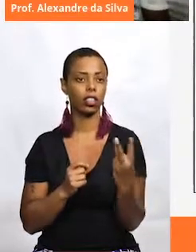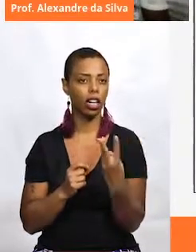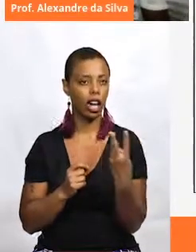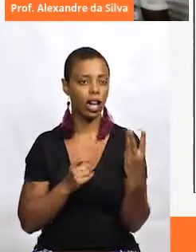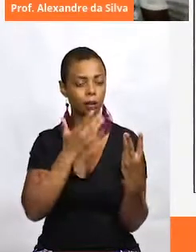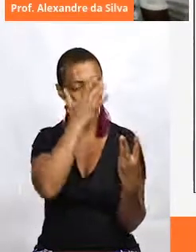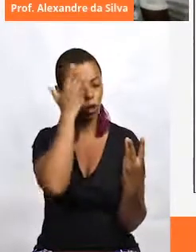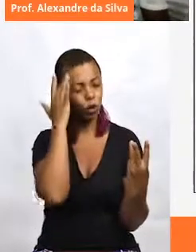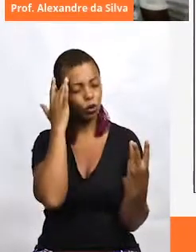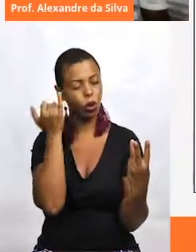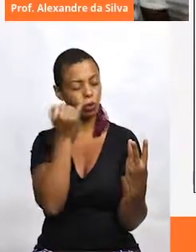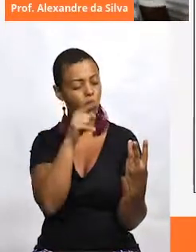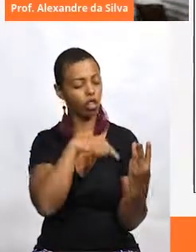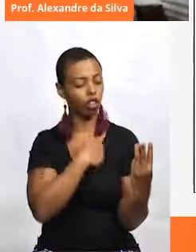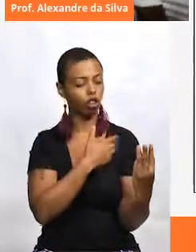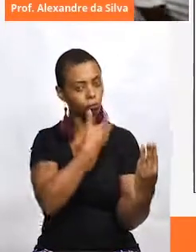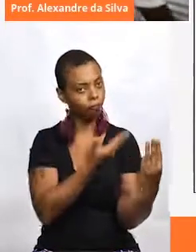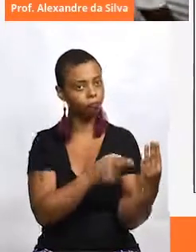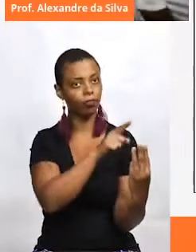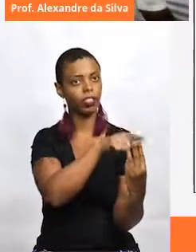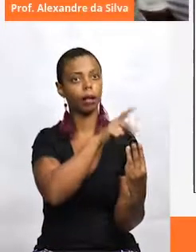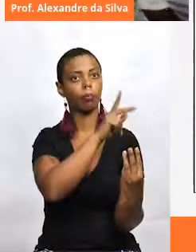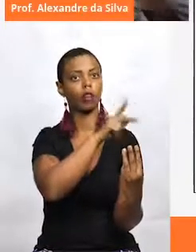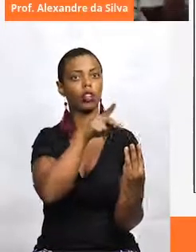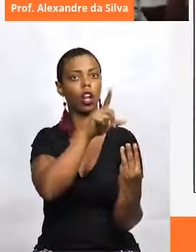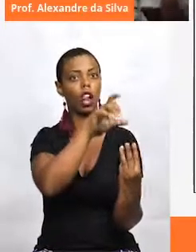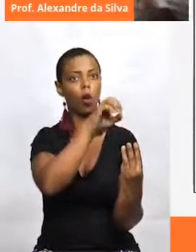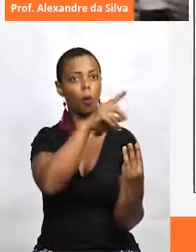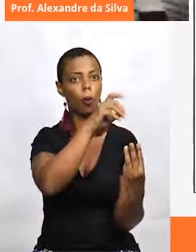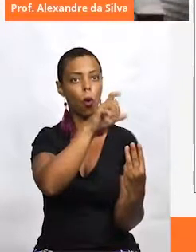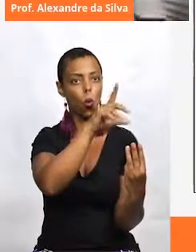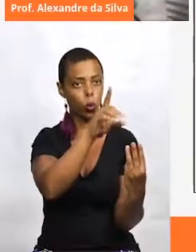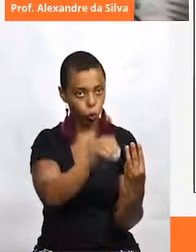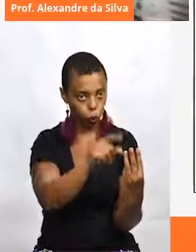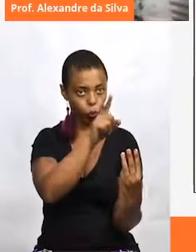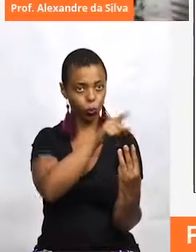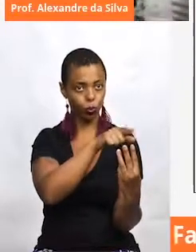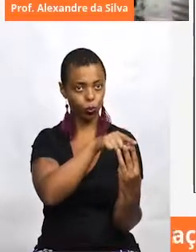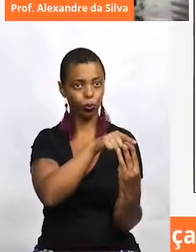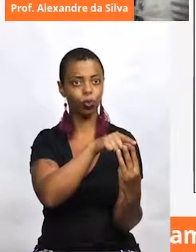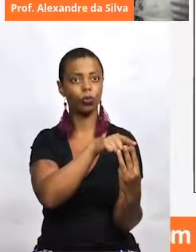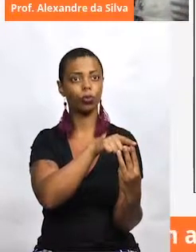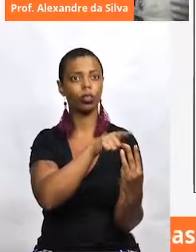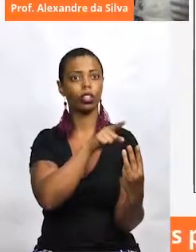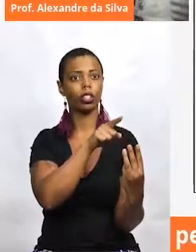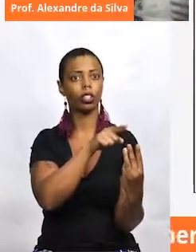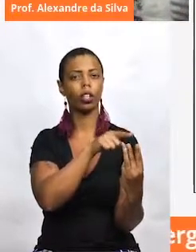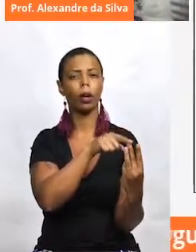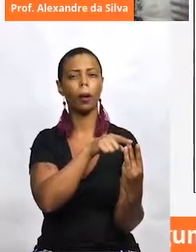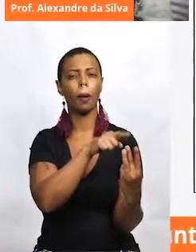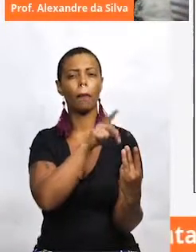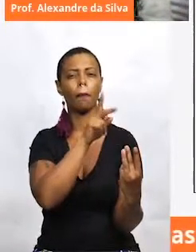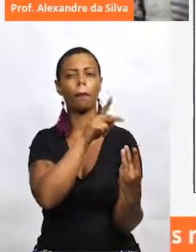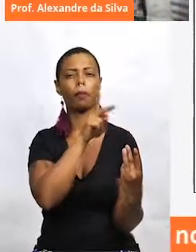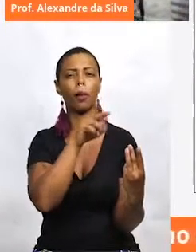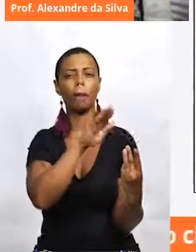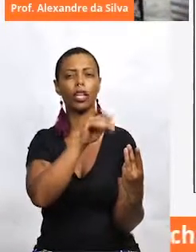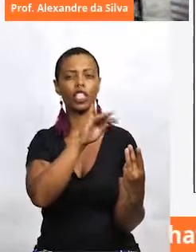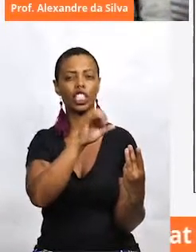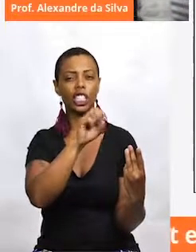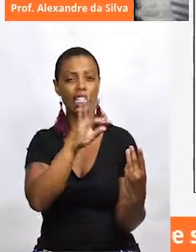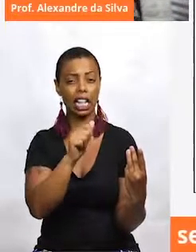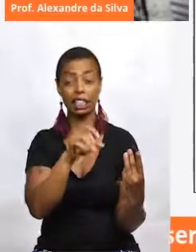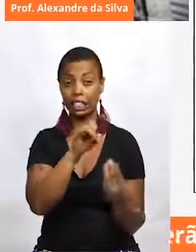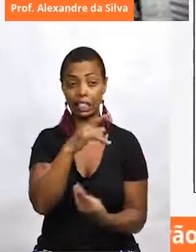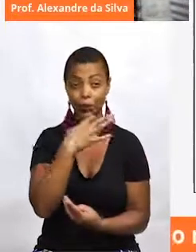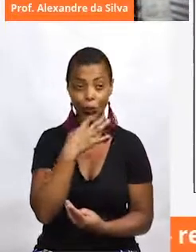sido importantes: professor Leopoldo, da Faculdade de Saúde Pública, né, um professor Luiz Eduardo Batista, que vocês precisam, se já não